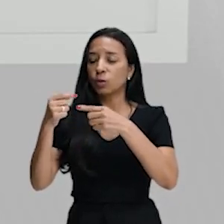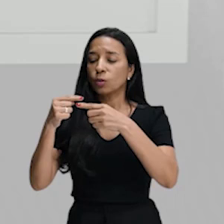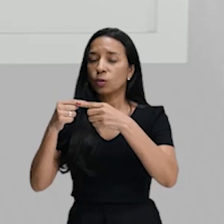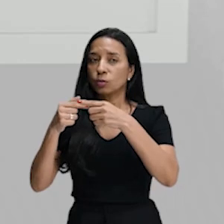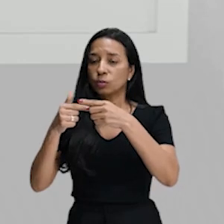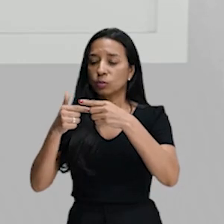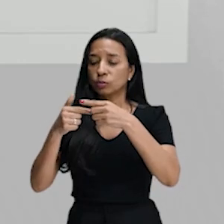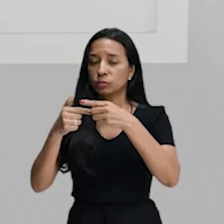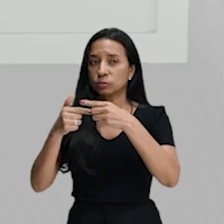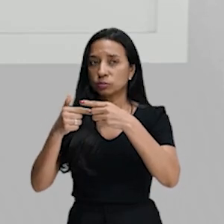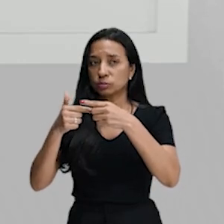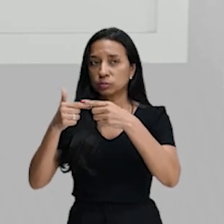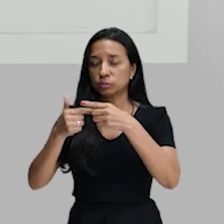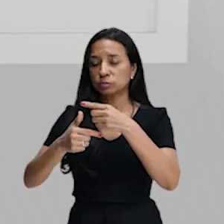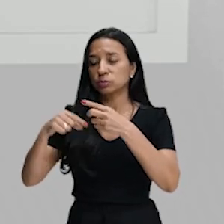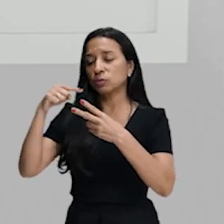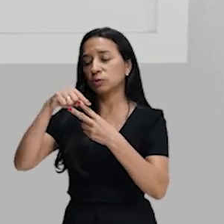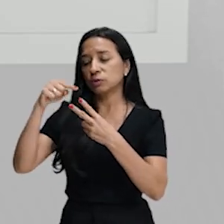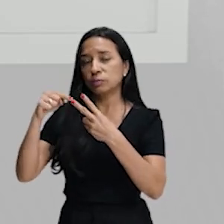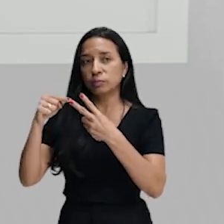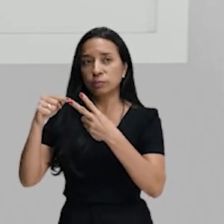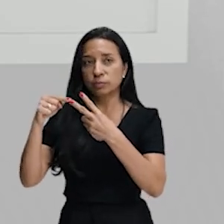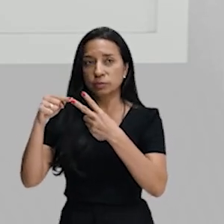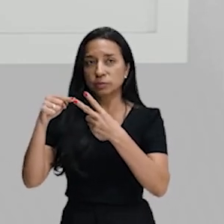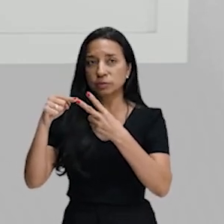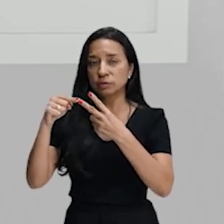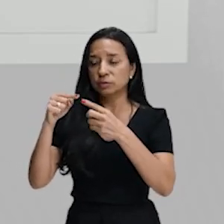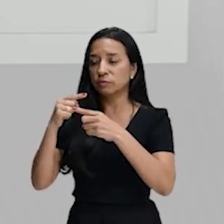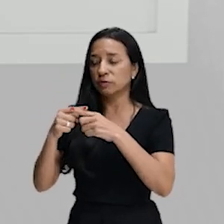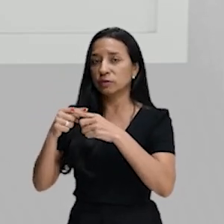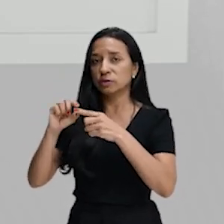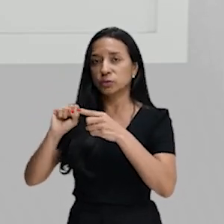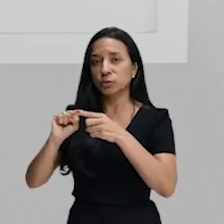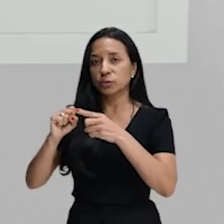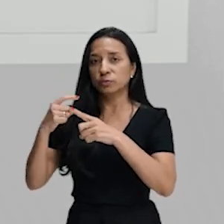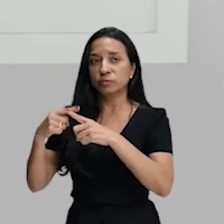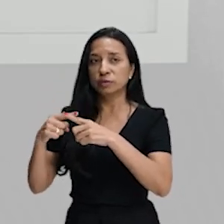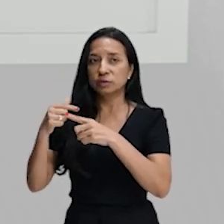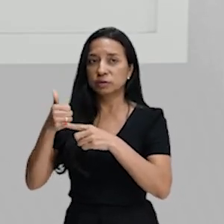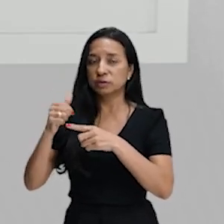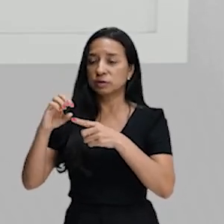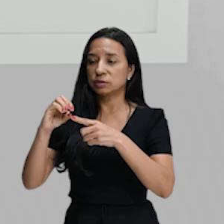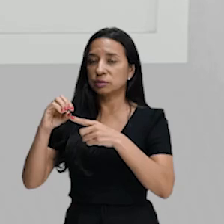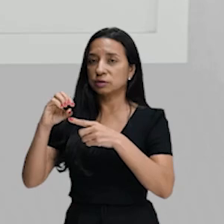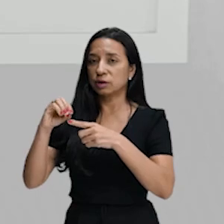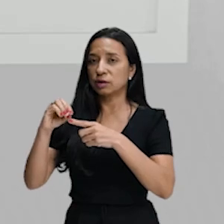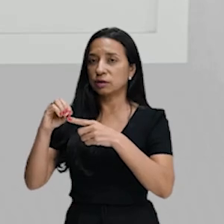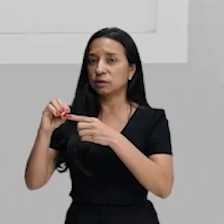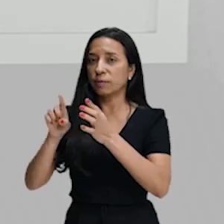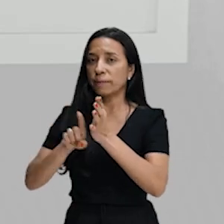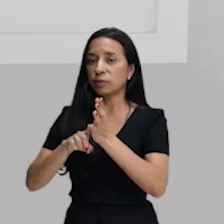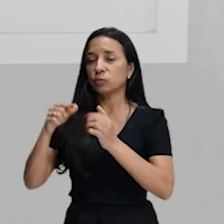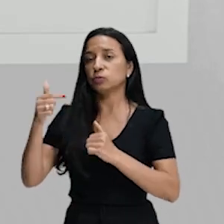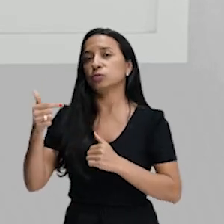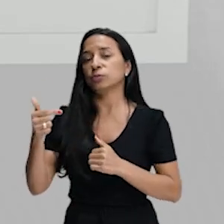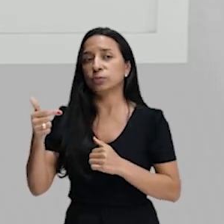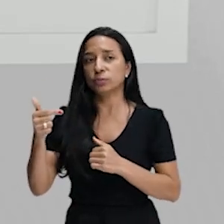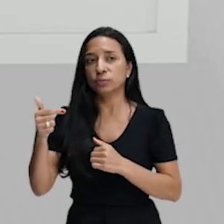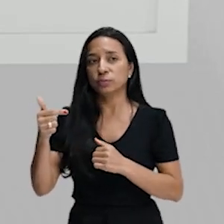menos 2. O 2, coeficiente, corrente 2